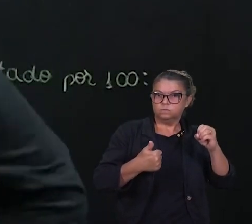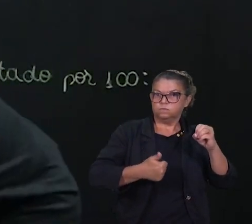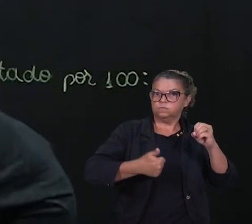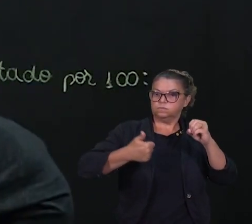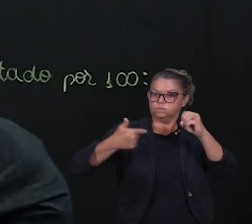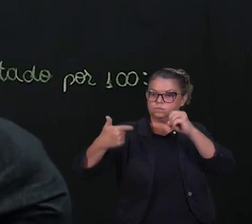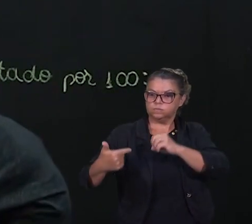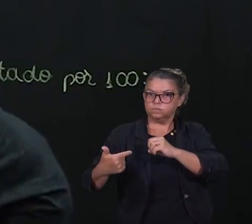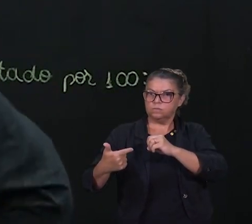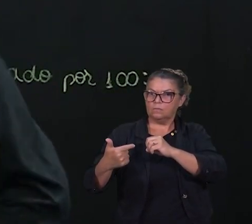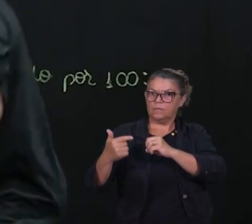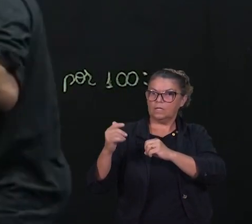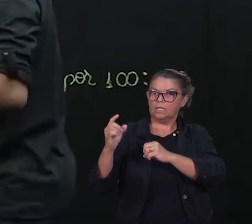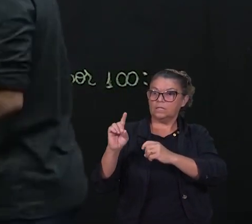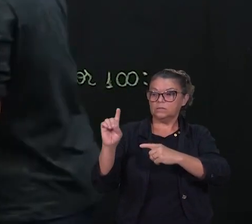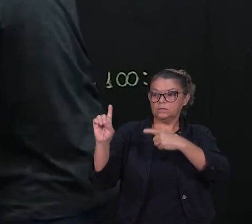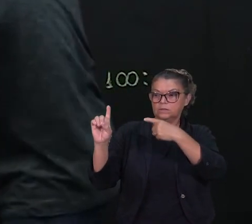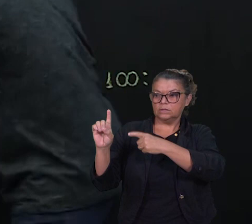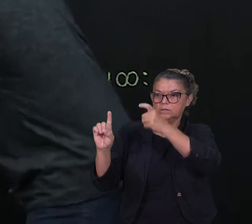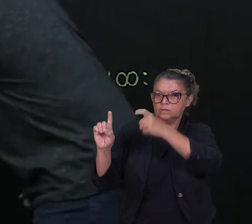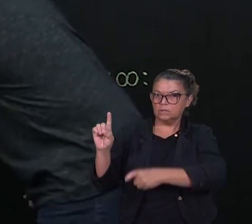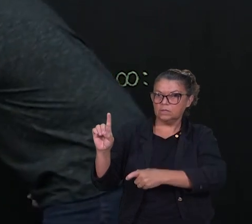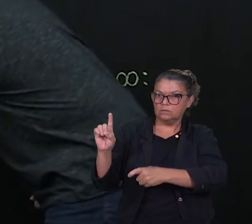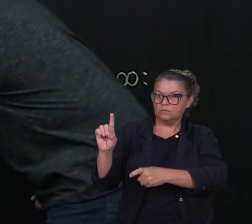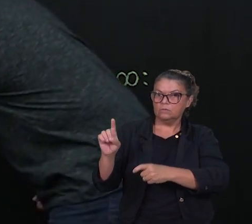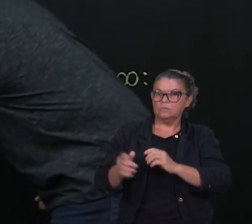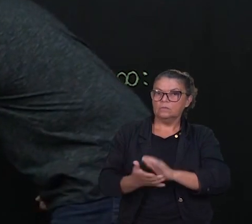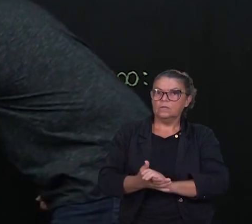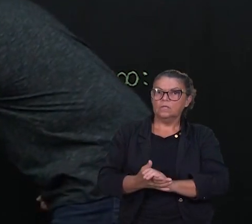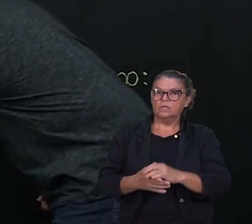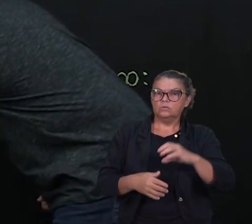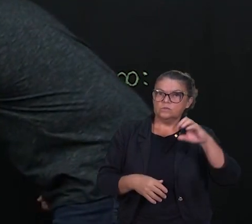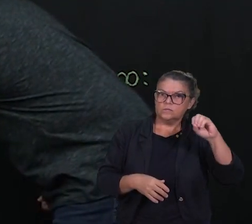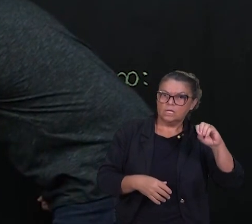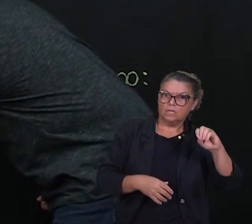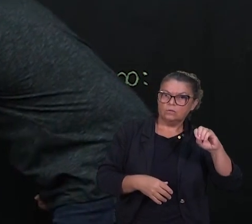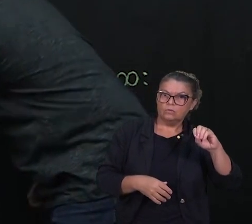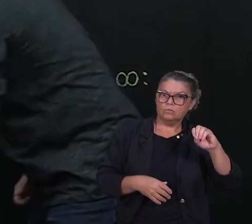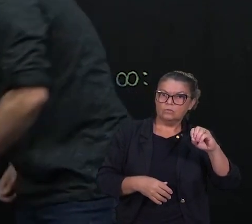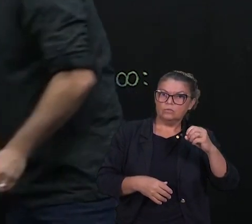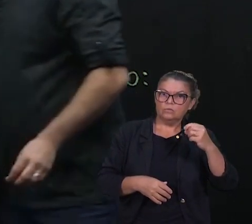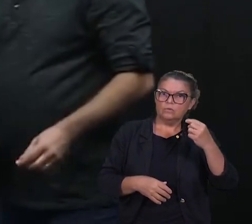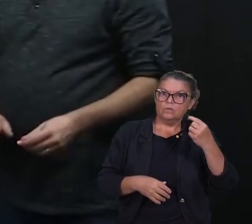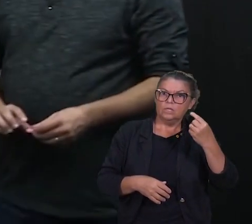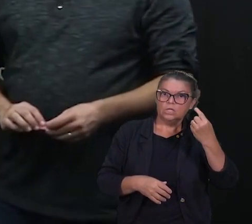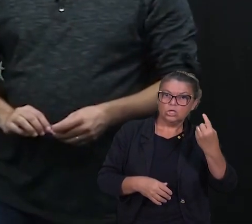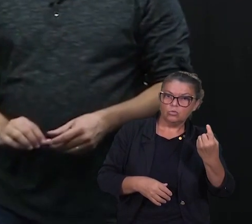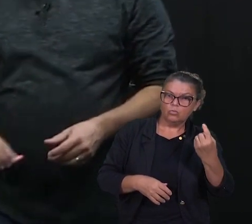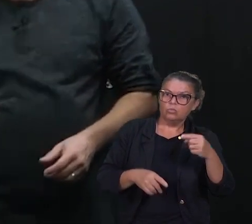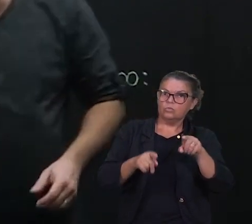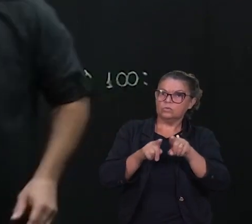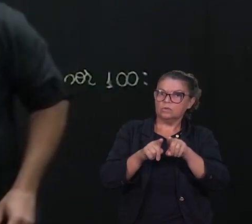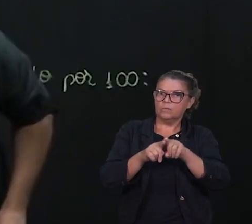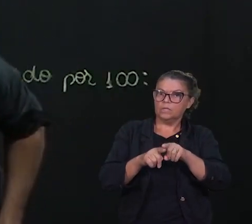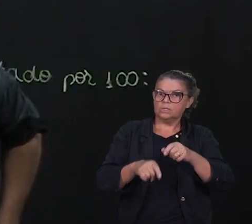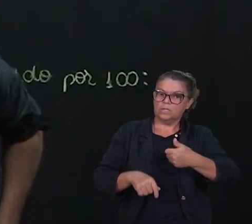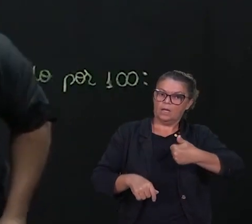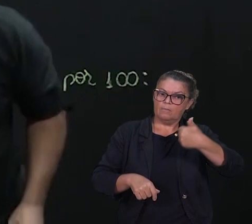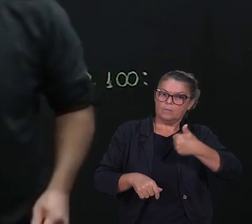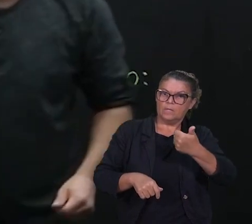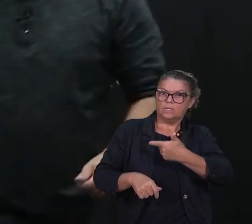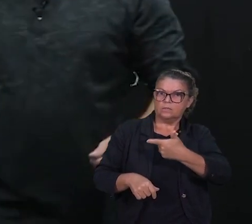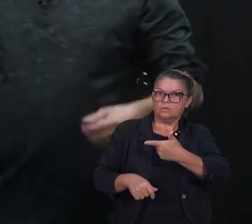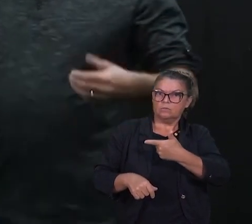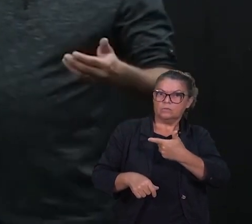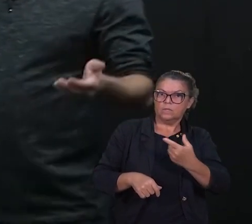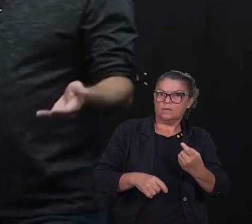olha lá, essa vírgula que está entre o 0 e o 1, andou uma casa, 2 casas, ela irá parar entre o 4